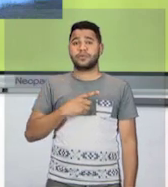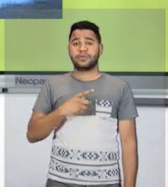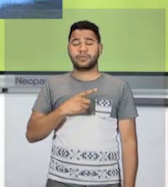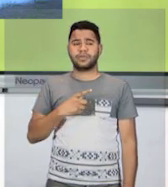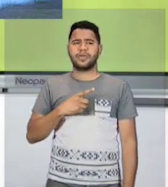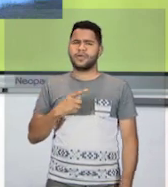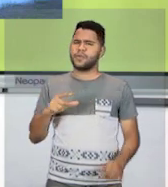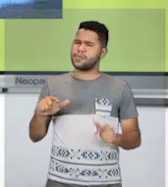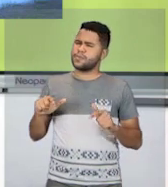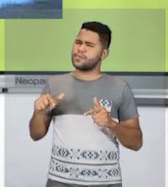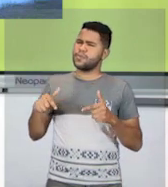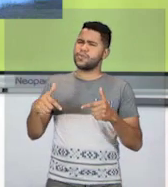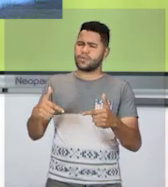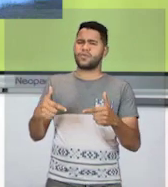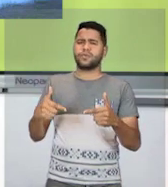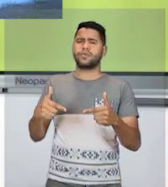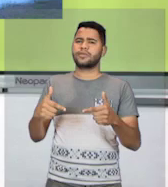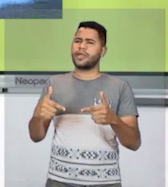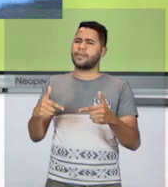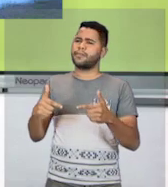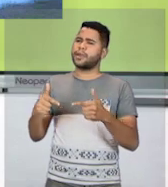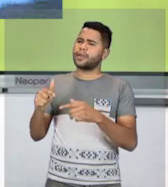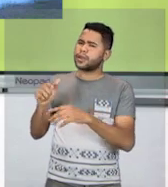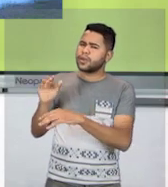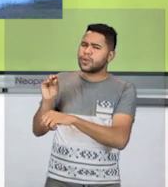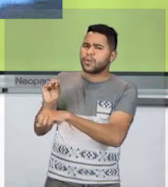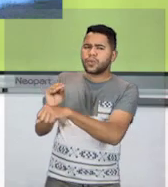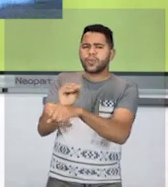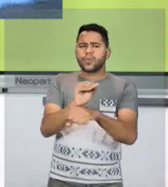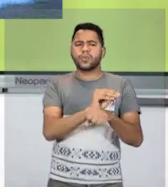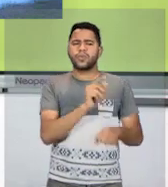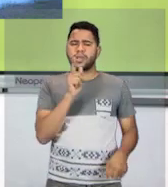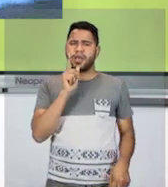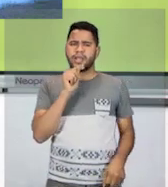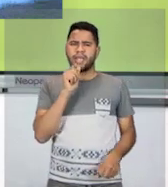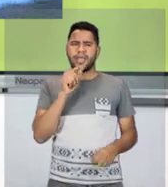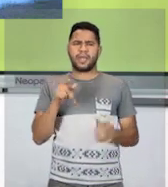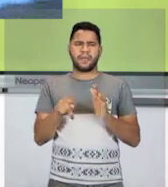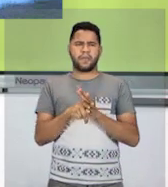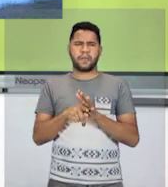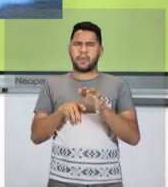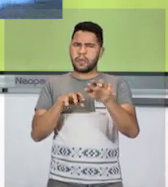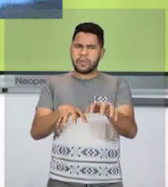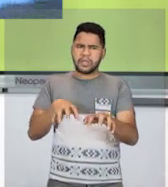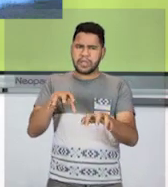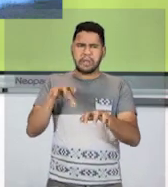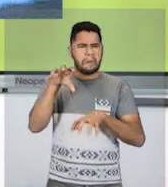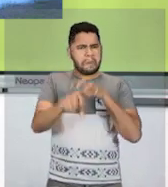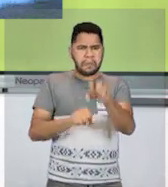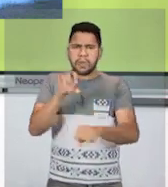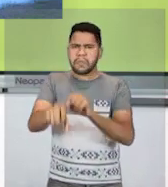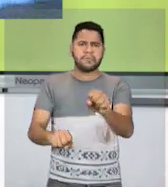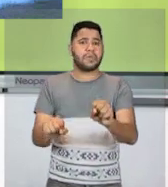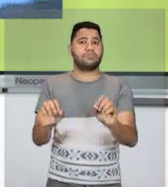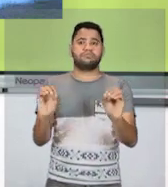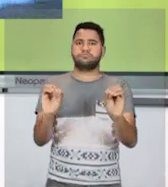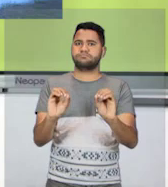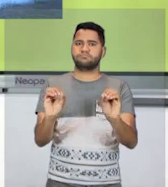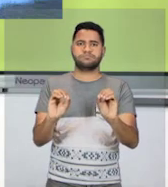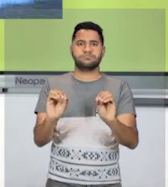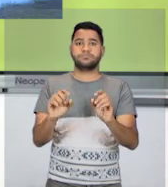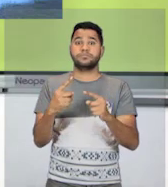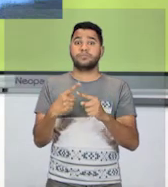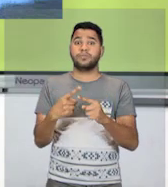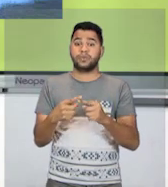vamos lutar para salvar nossas nascentes Não vamos deixar as mineradoras tomarem conta de tudo porque